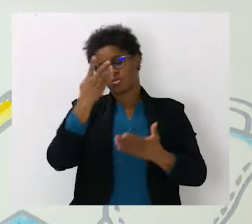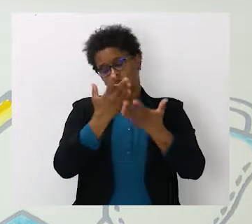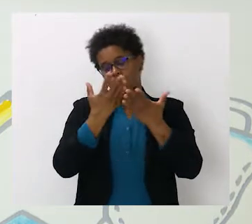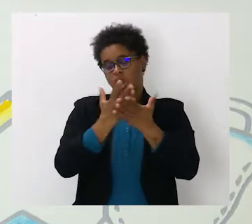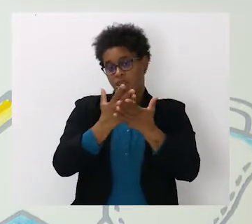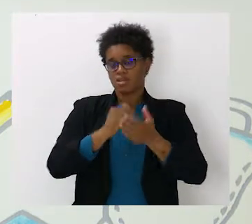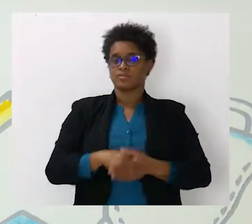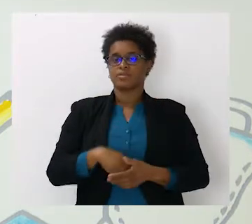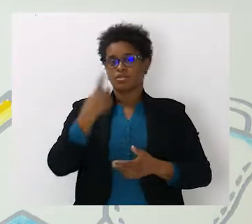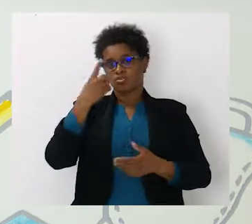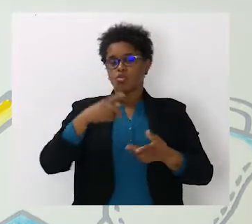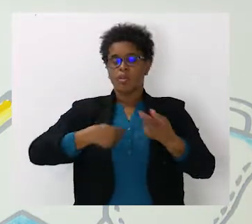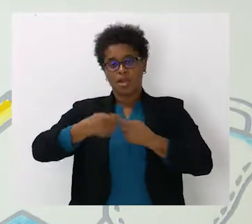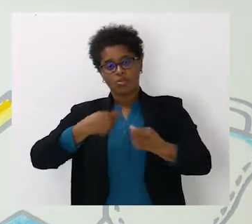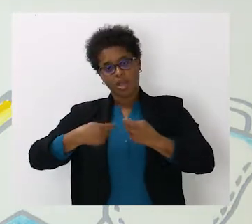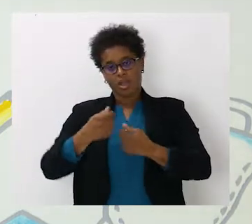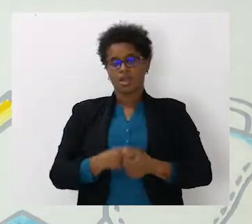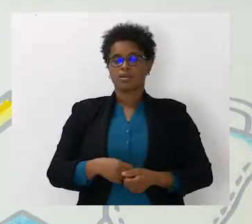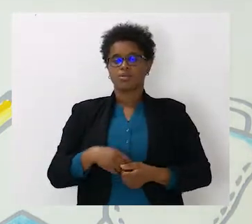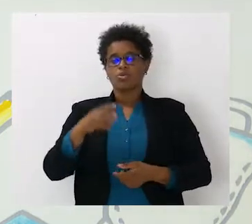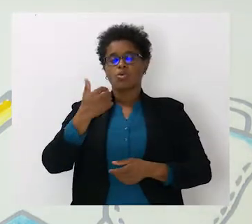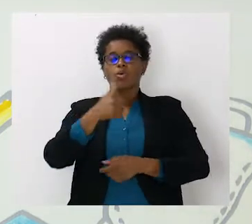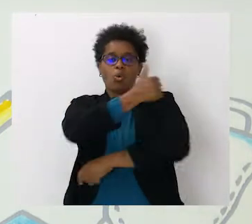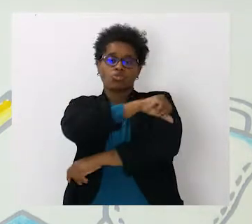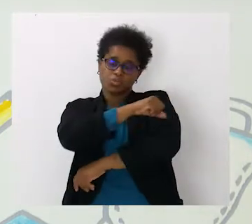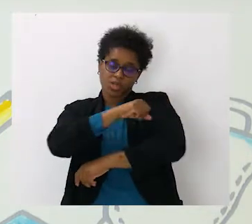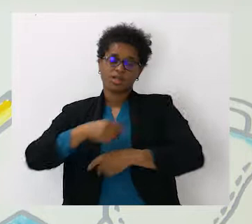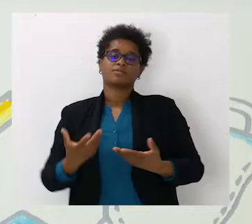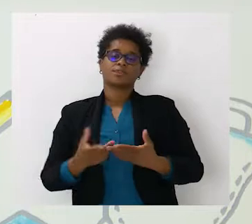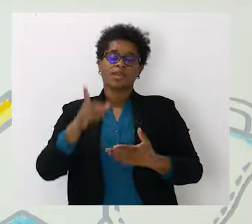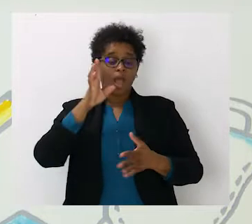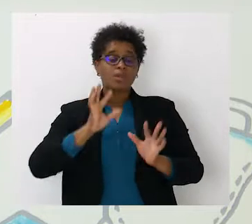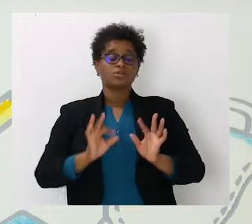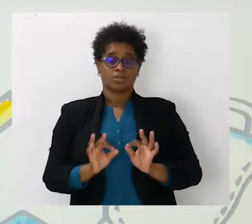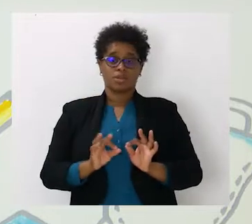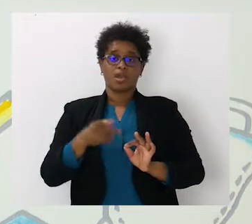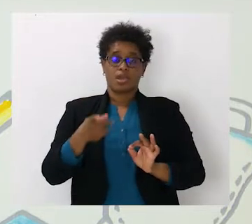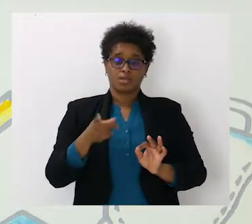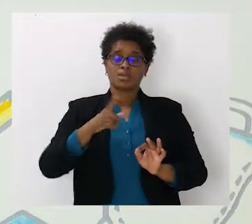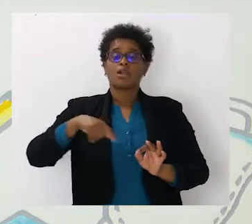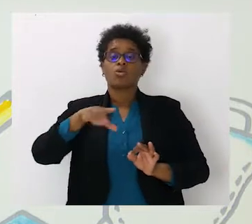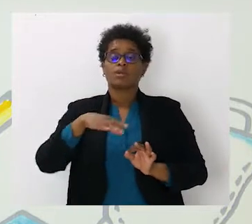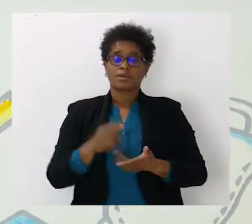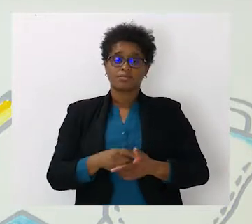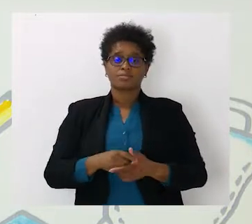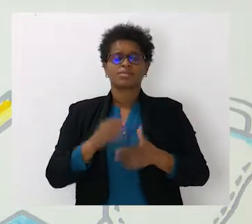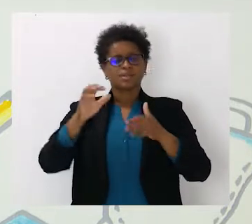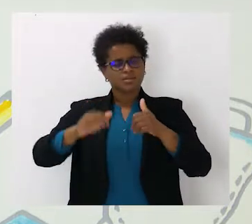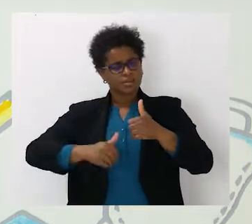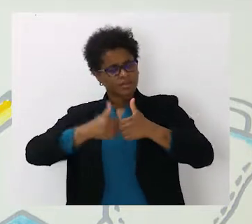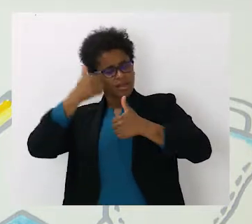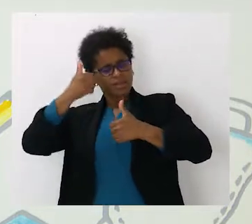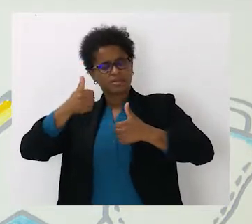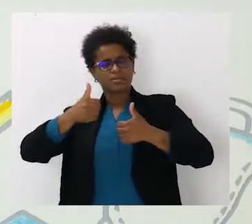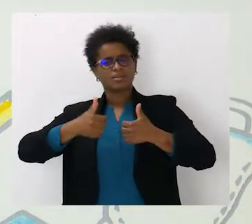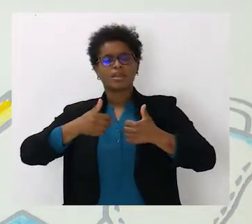uma escola, de um mercado, de um hospital, e assim essa localidade